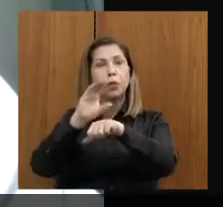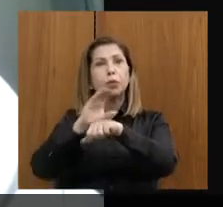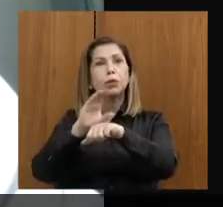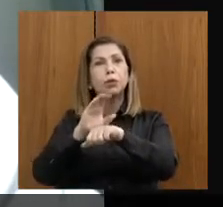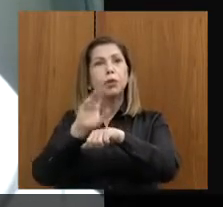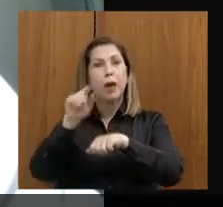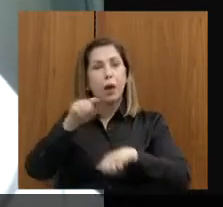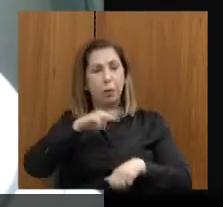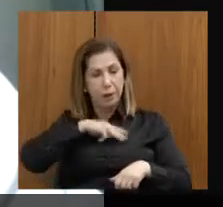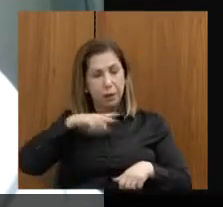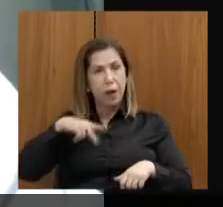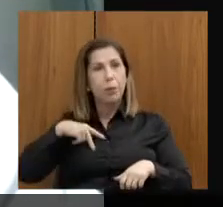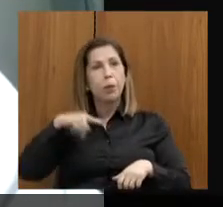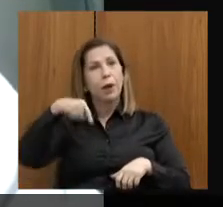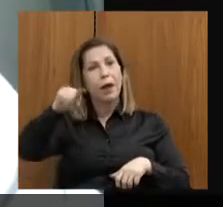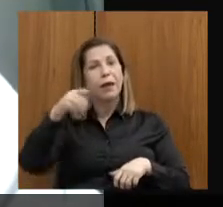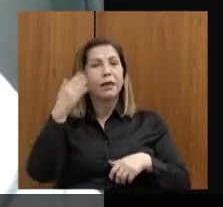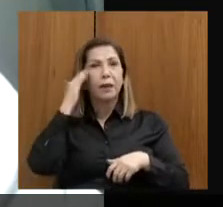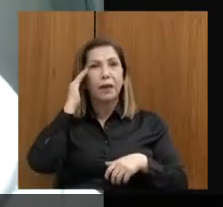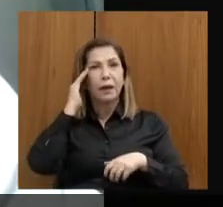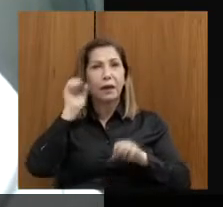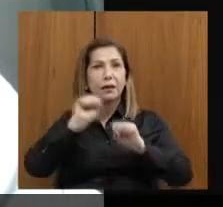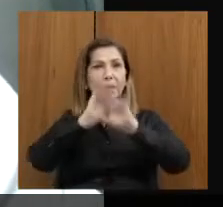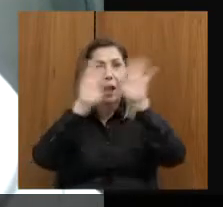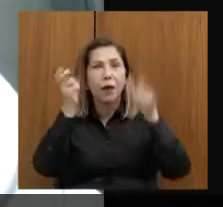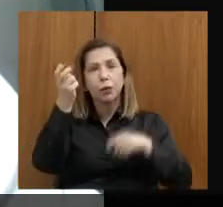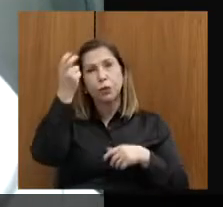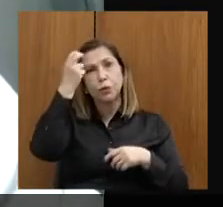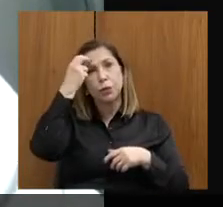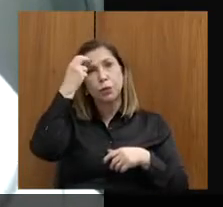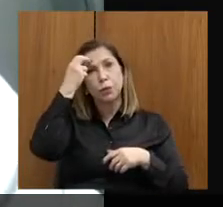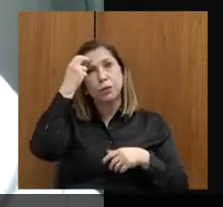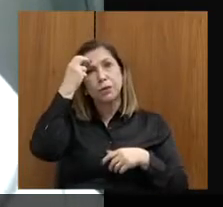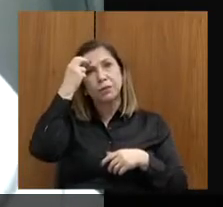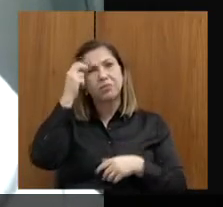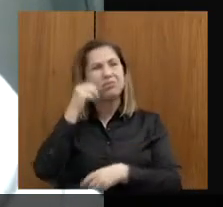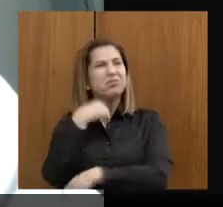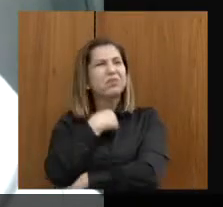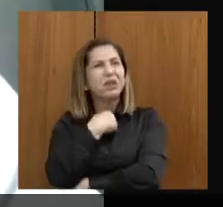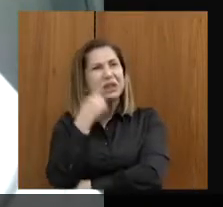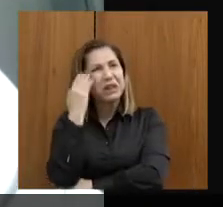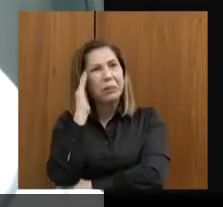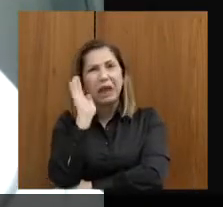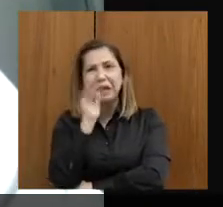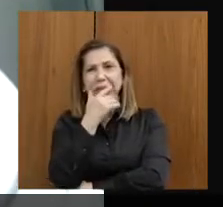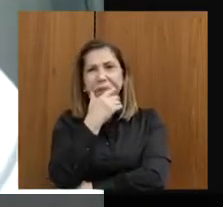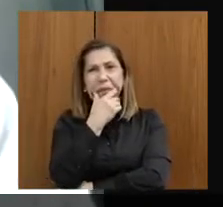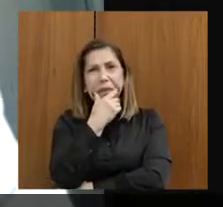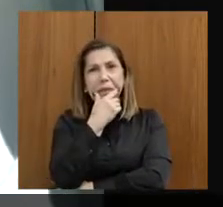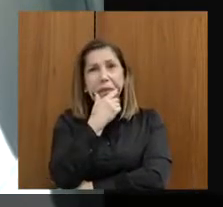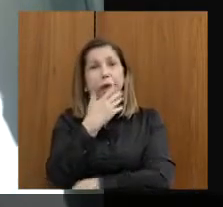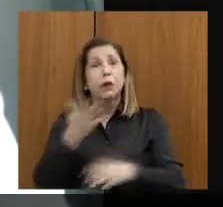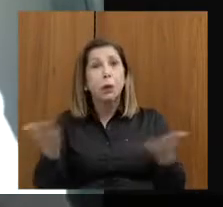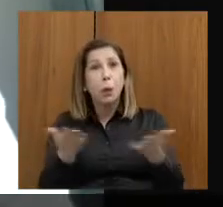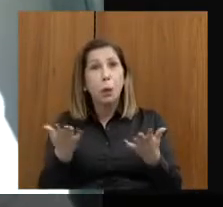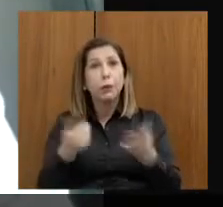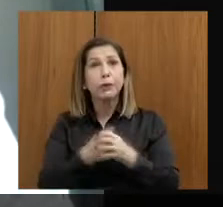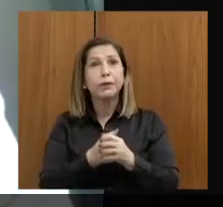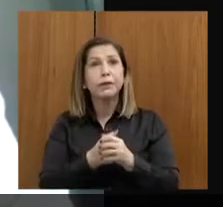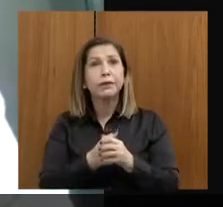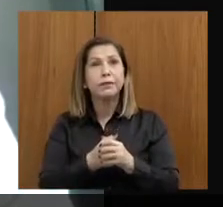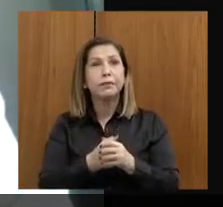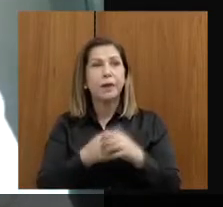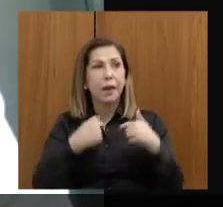senti tudo isso é burro para nós entendermos essa cultura que a gente ainda não entendi nossa imagem seu